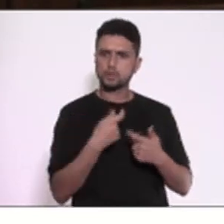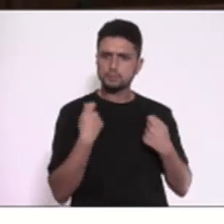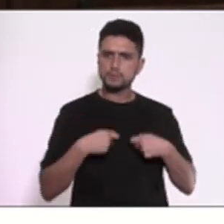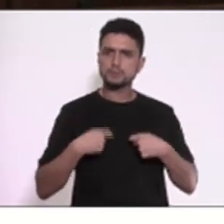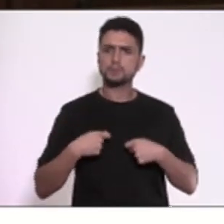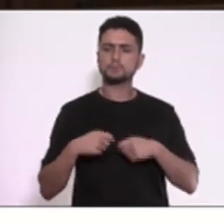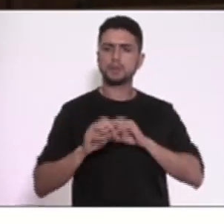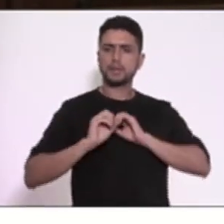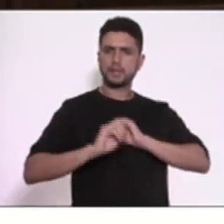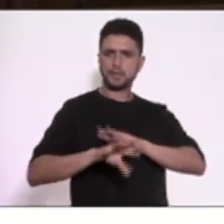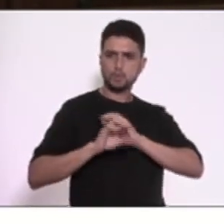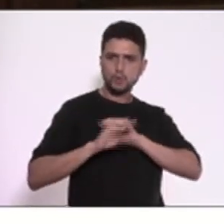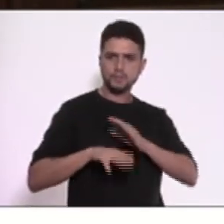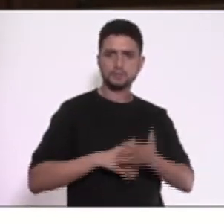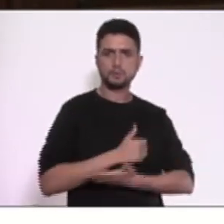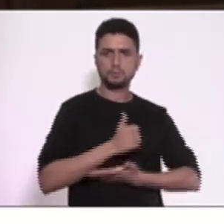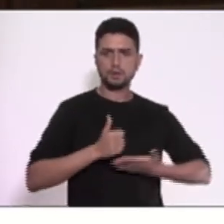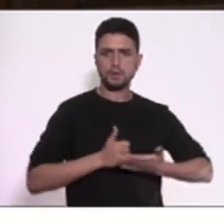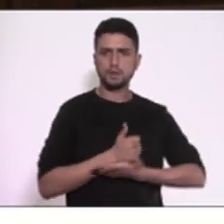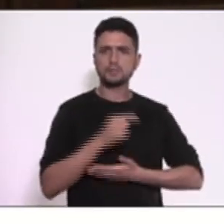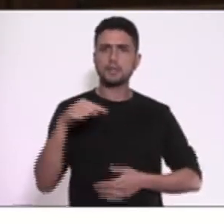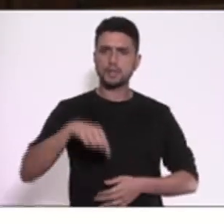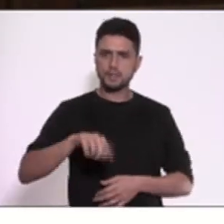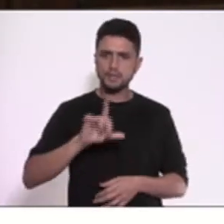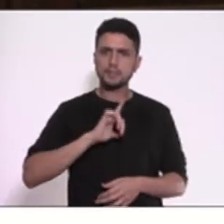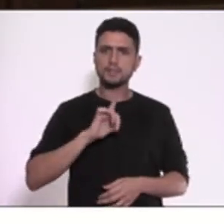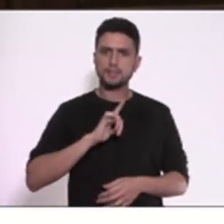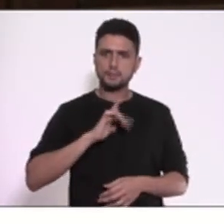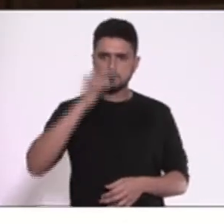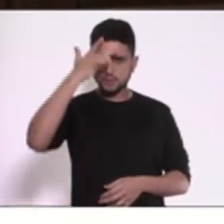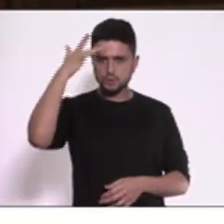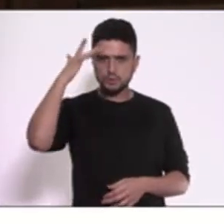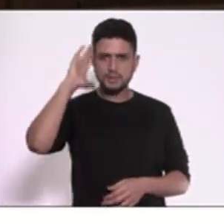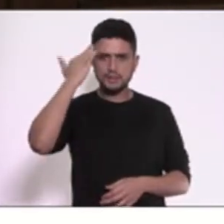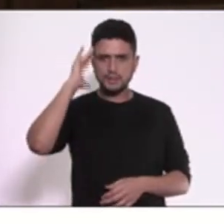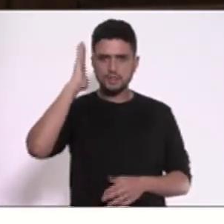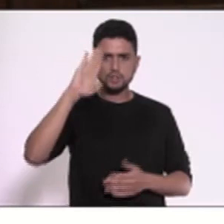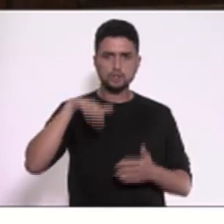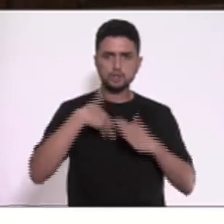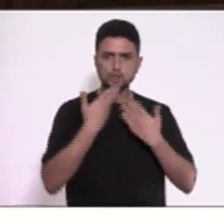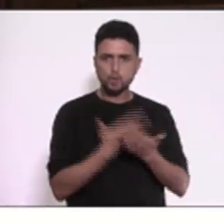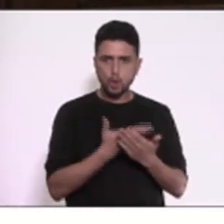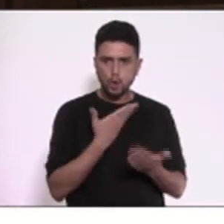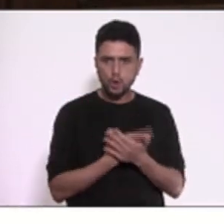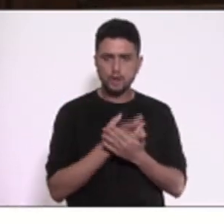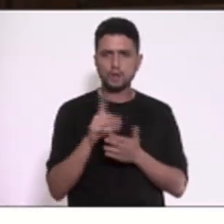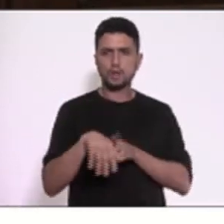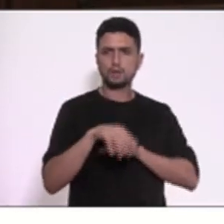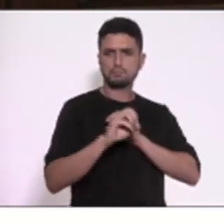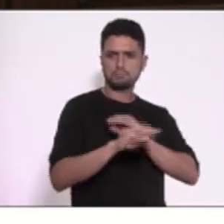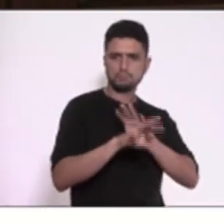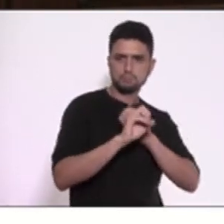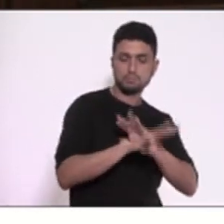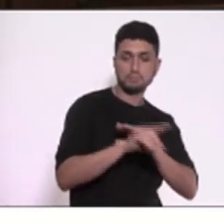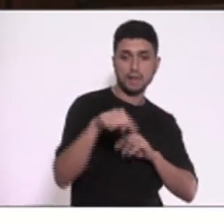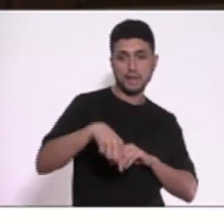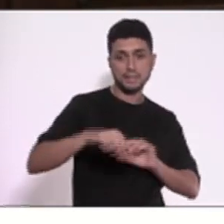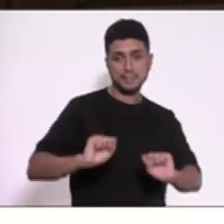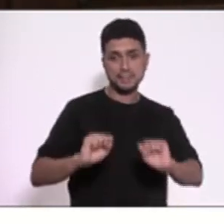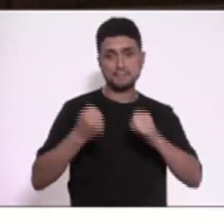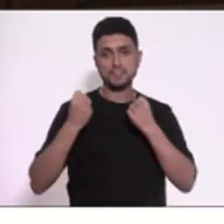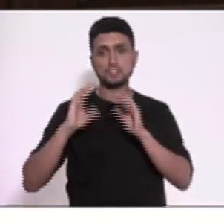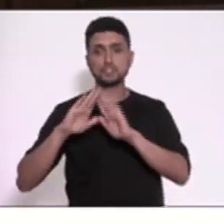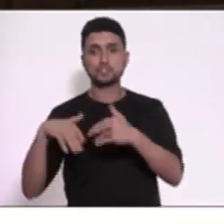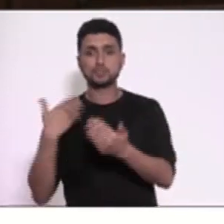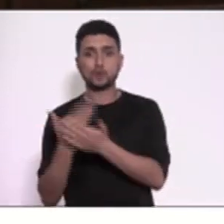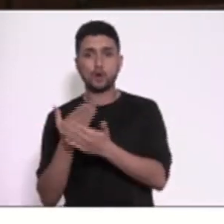que depende muito da escola. E aqui tem gente que entende que escola é só para instruir. Tem gente que defende que escola é